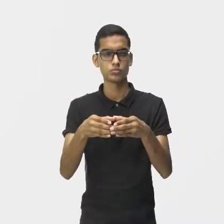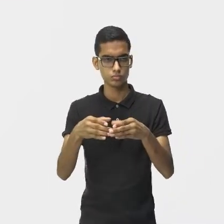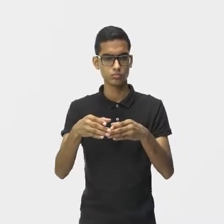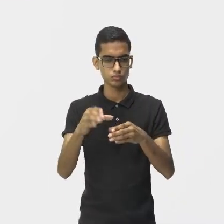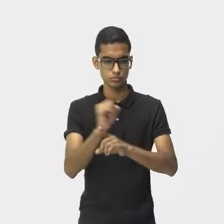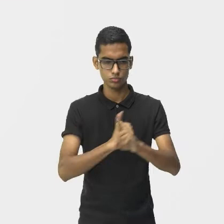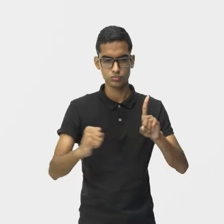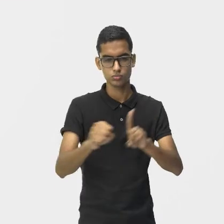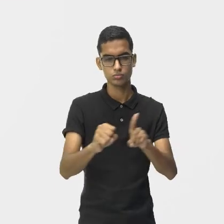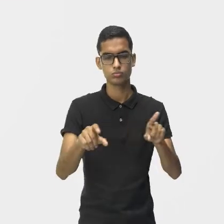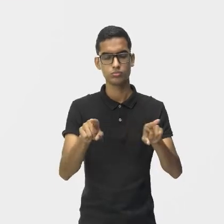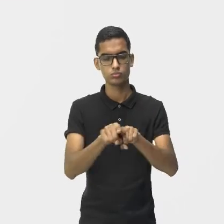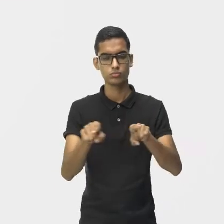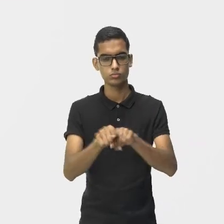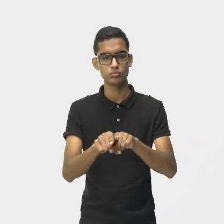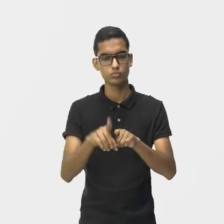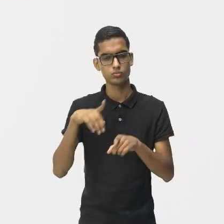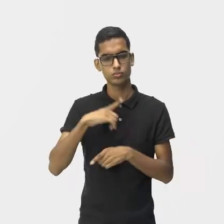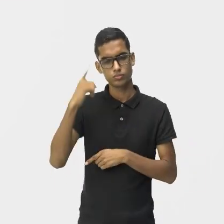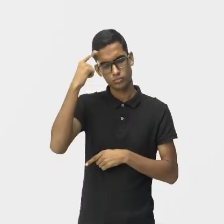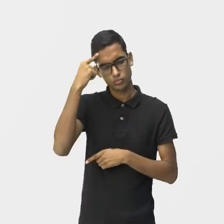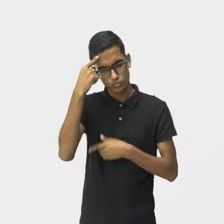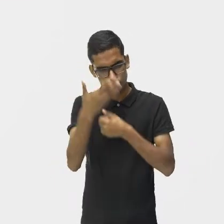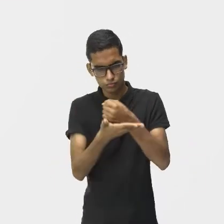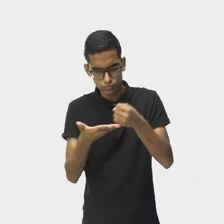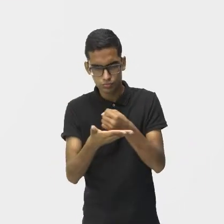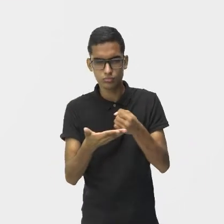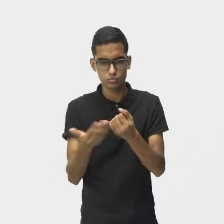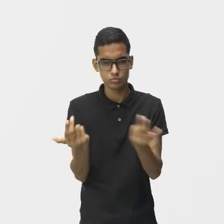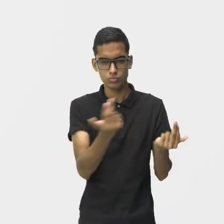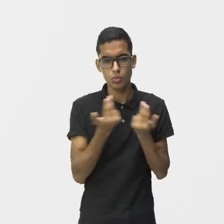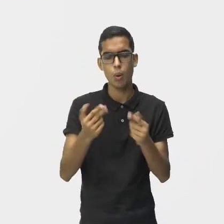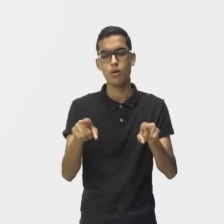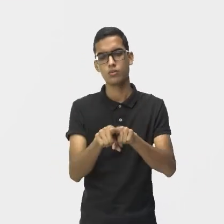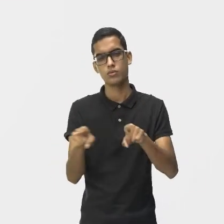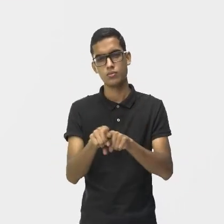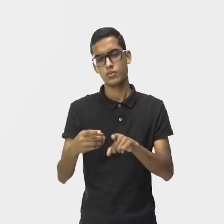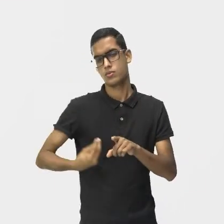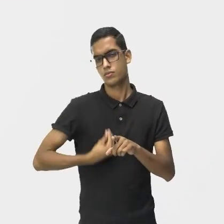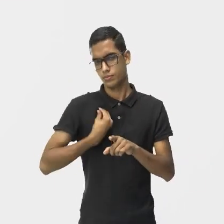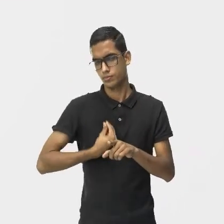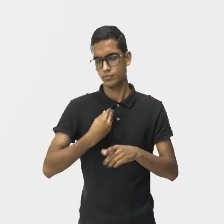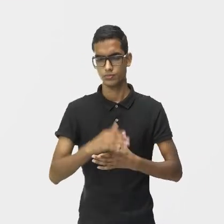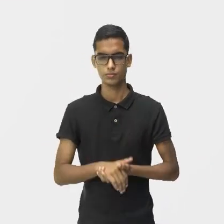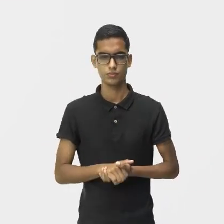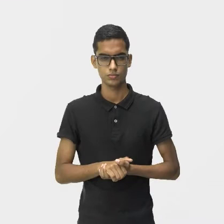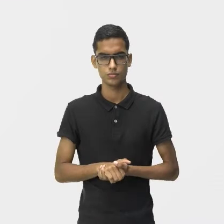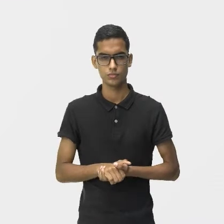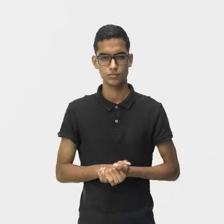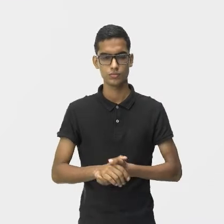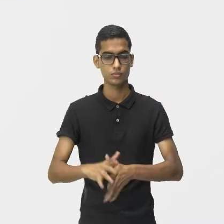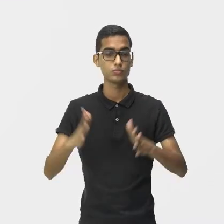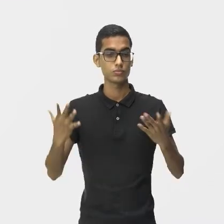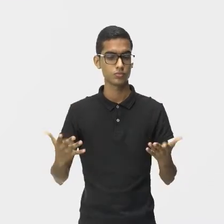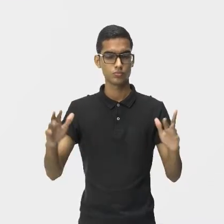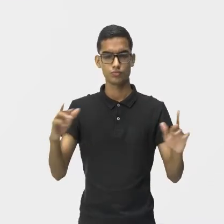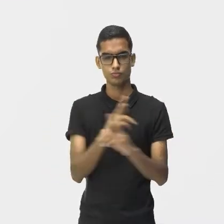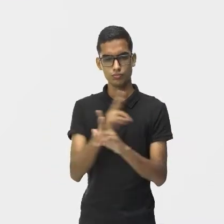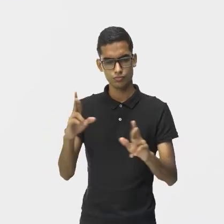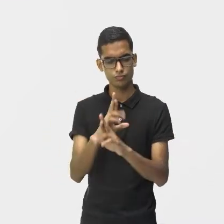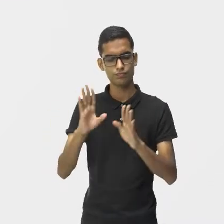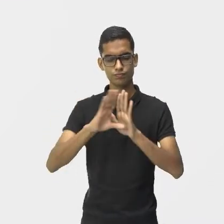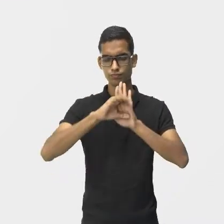classe que fundamentam os distintos estilos de vida. Estamos aqui associando